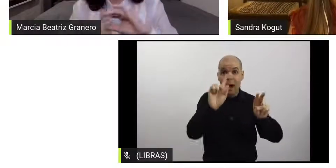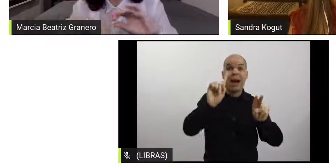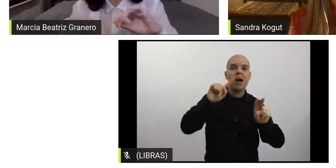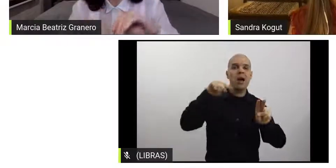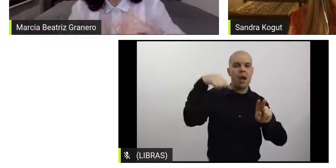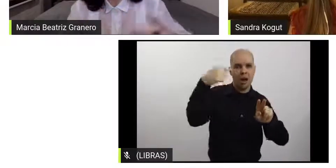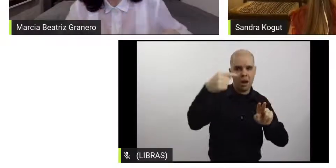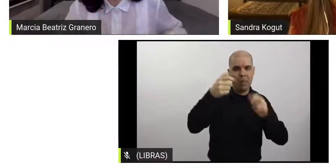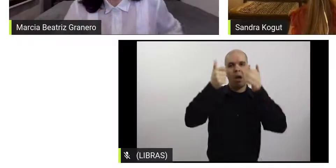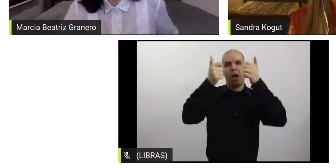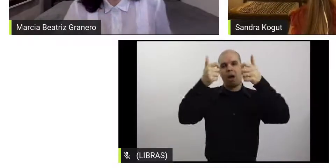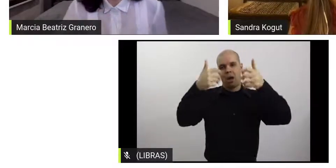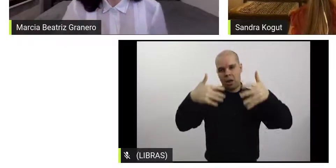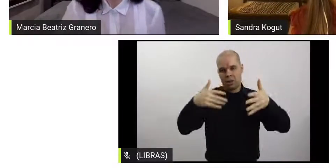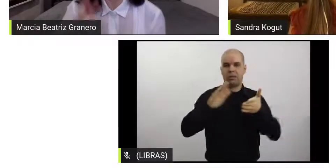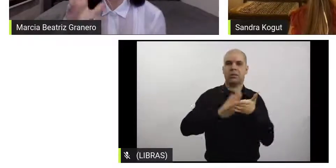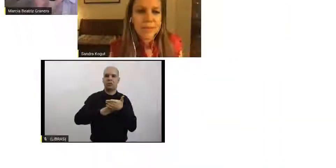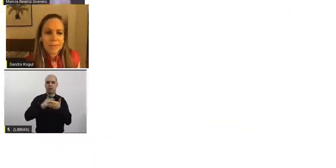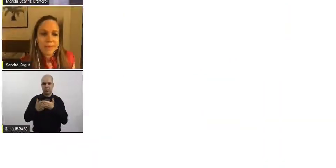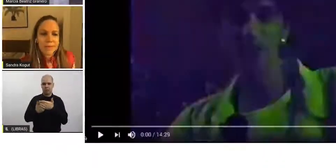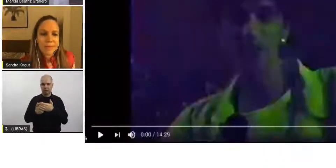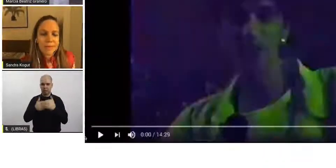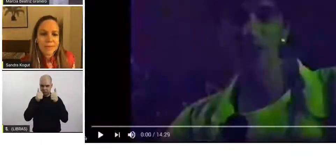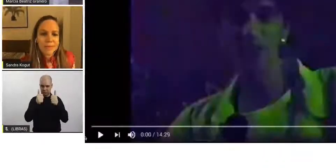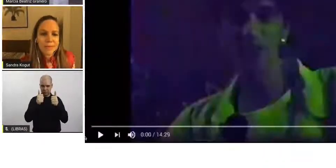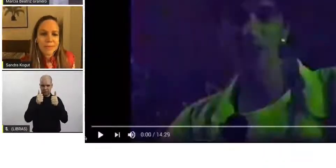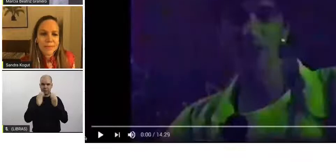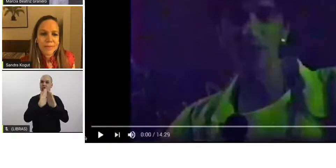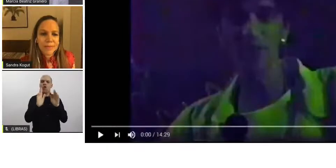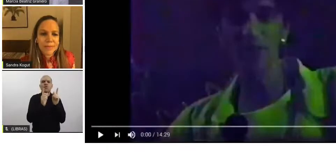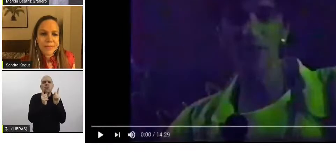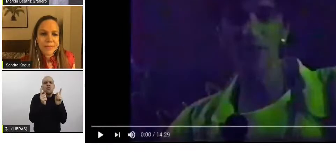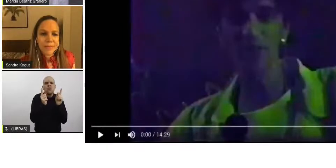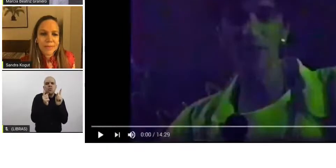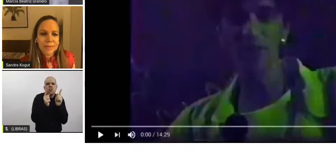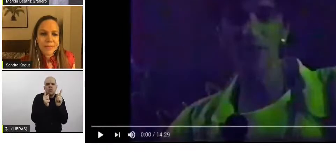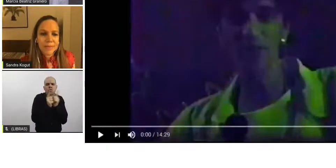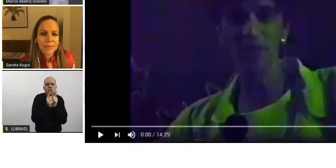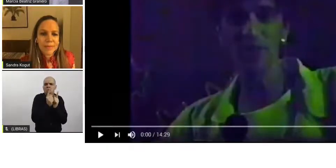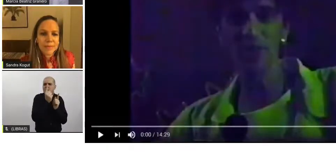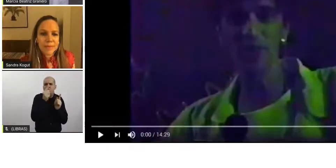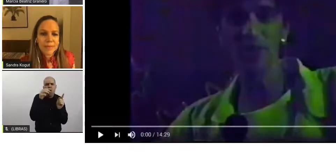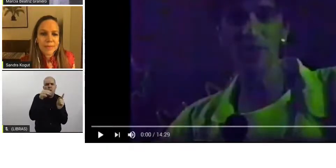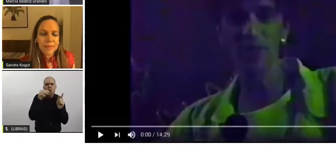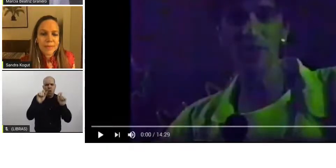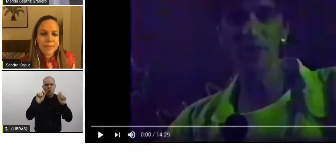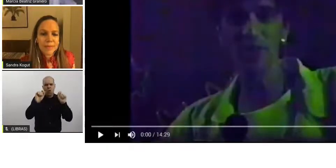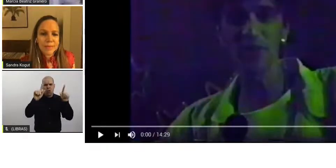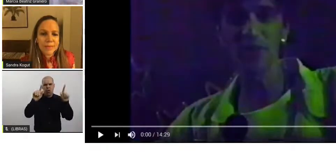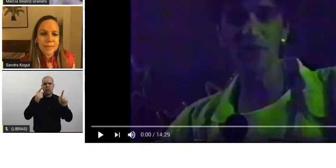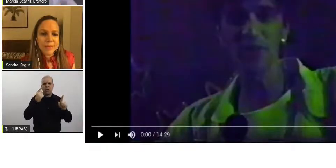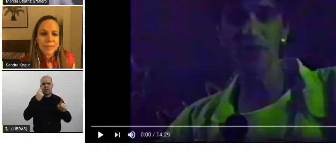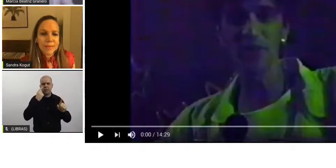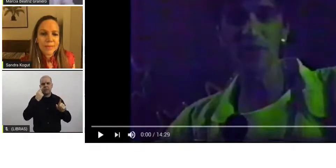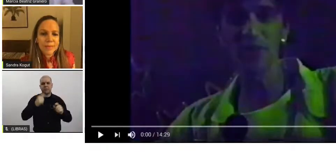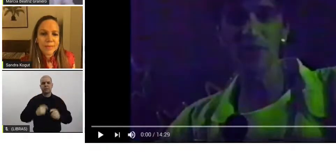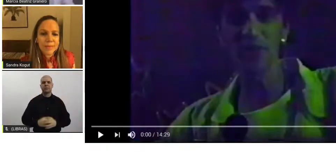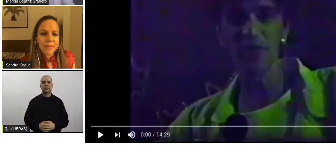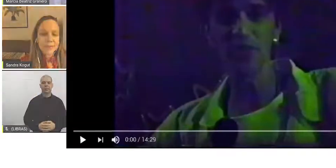os outros vídeos, inclusive a gente vai deixar só esse trechinho e para a gente continuar também focada na conversa.